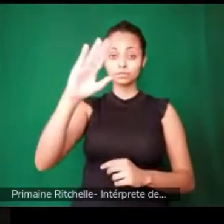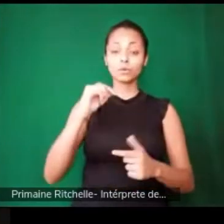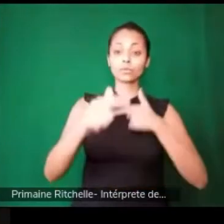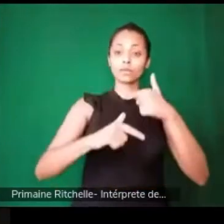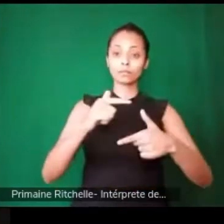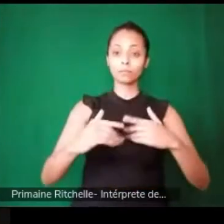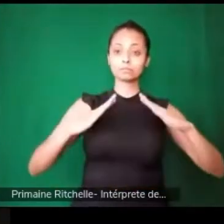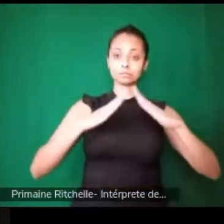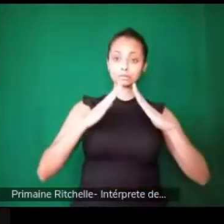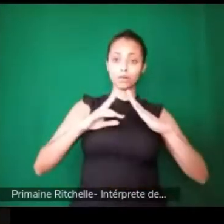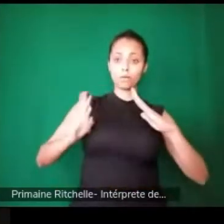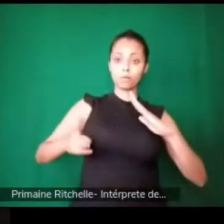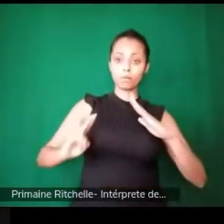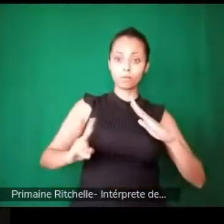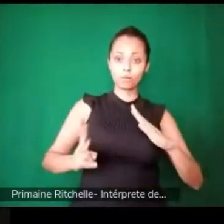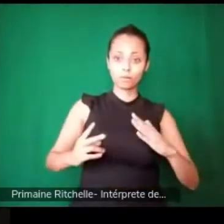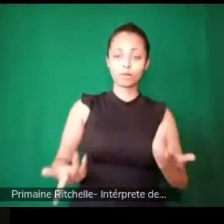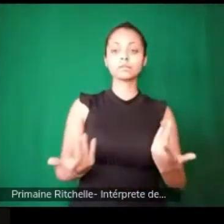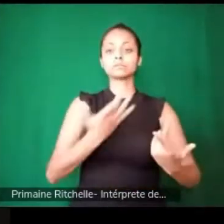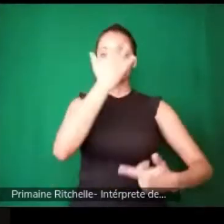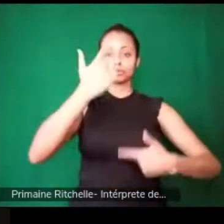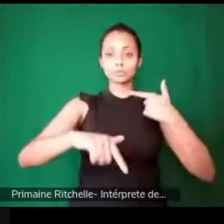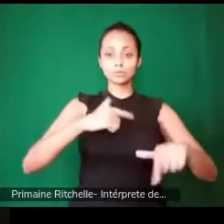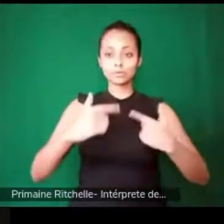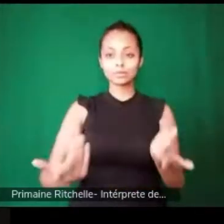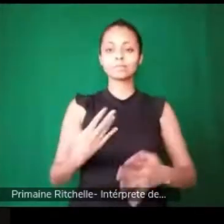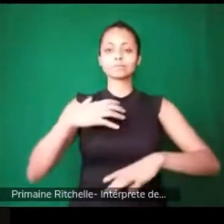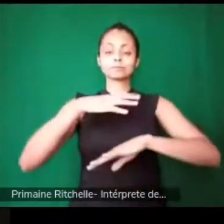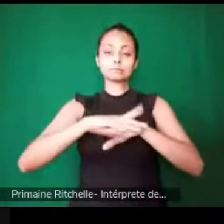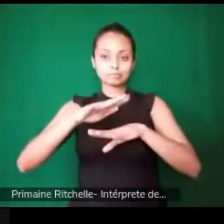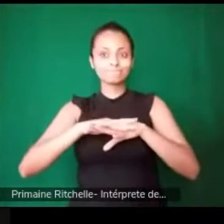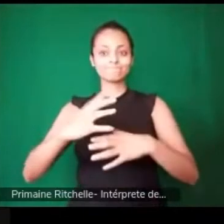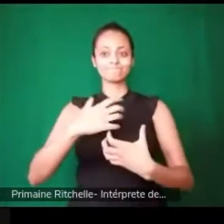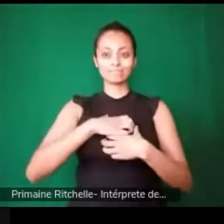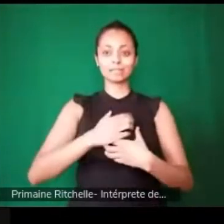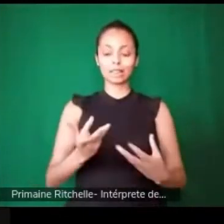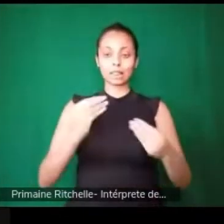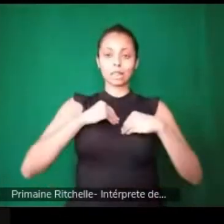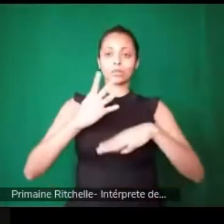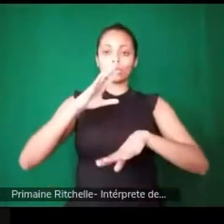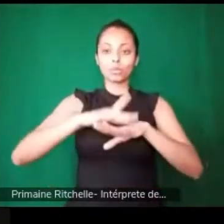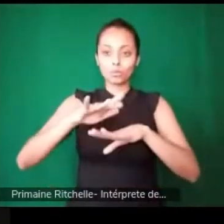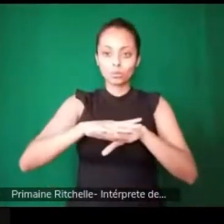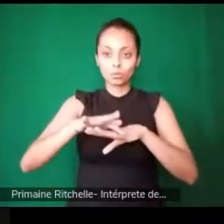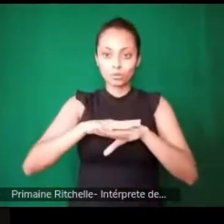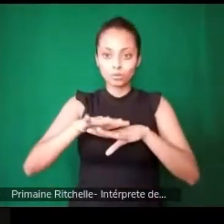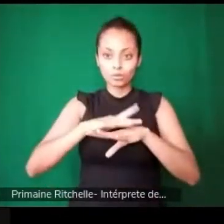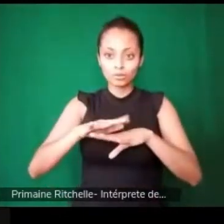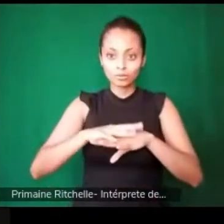servidores e os funcionários terceirizados que pertencem ao grupo de risco. Ou seja, são aqueles servidores e aqueles funcionários que têm